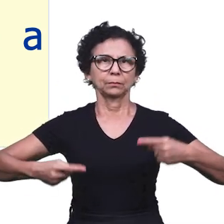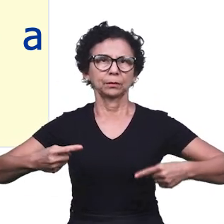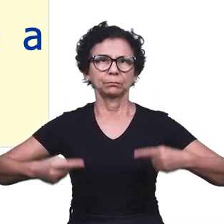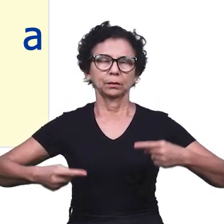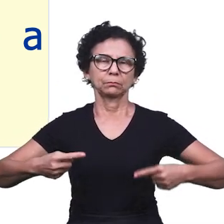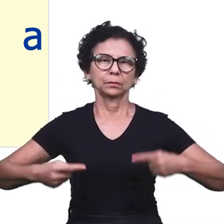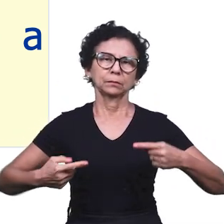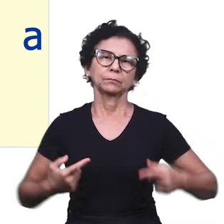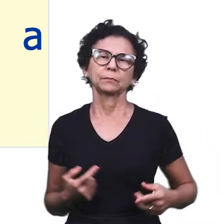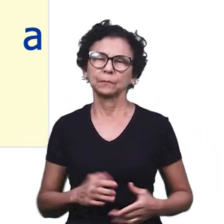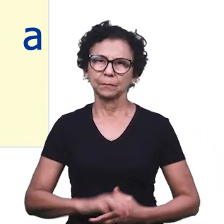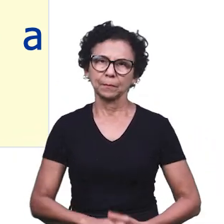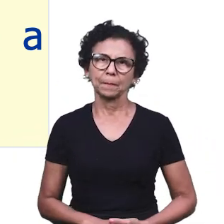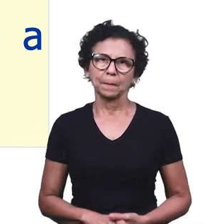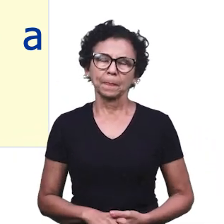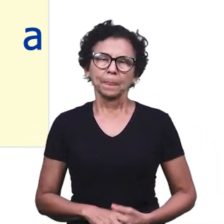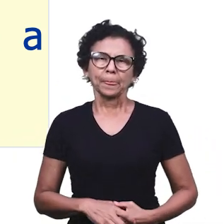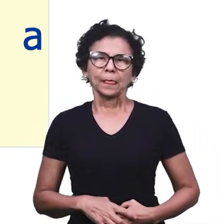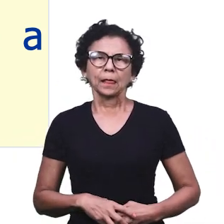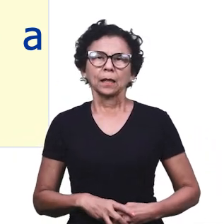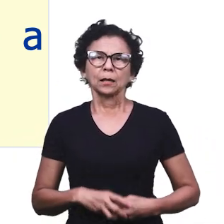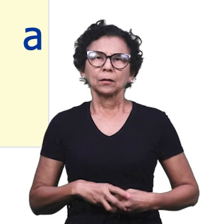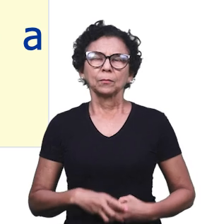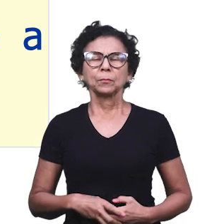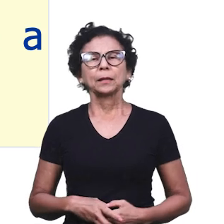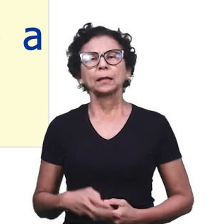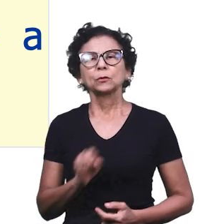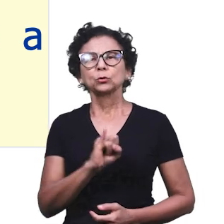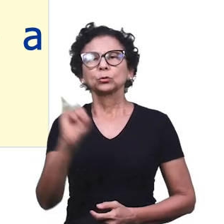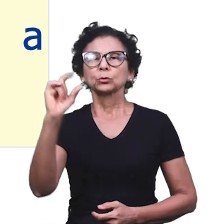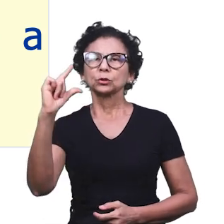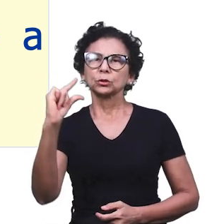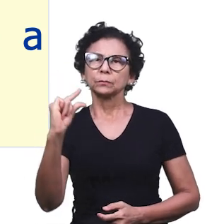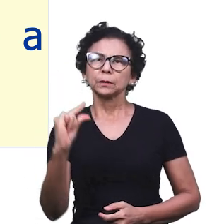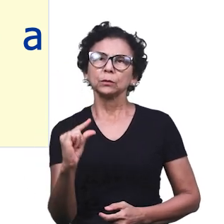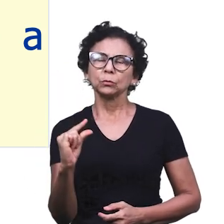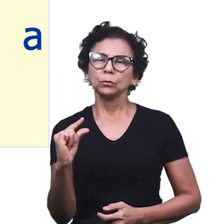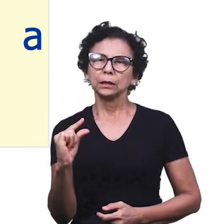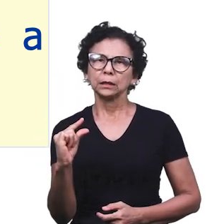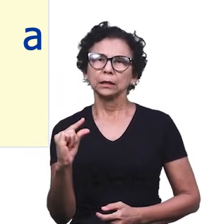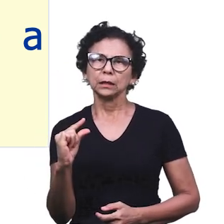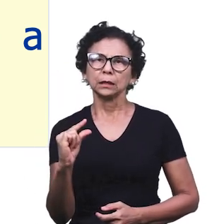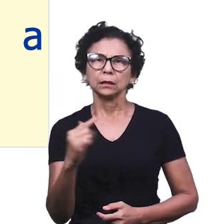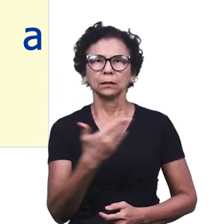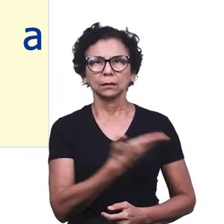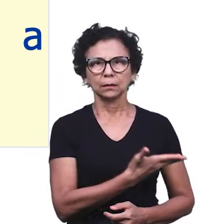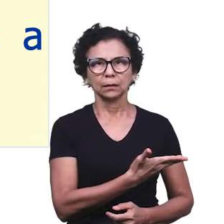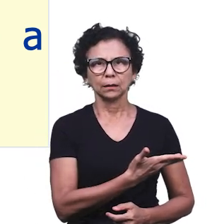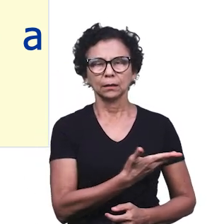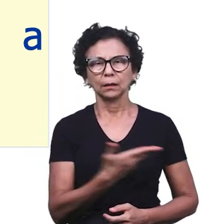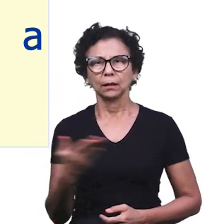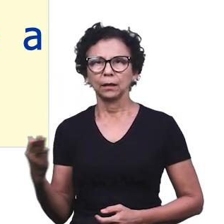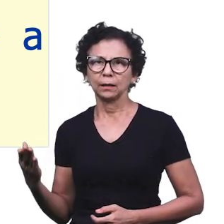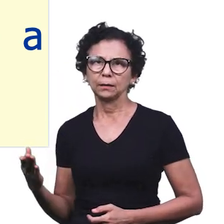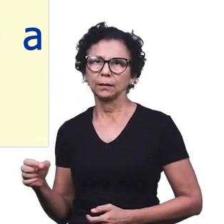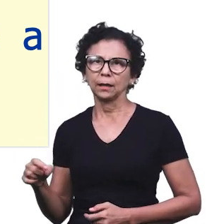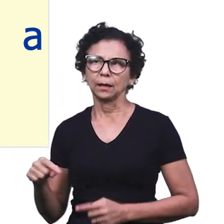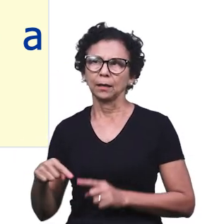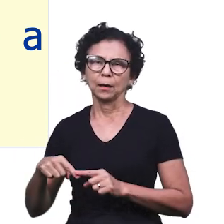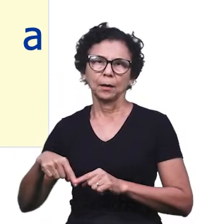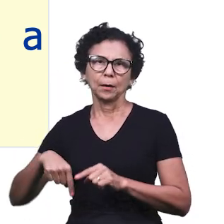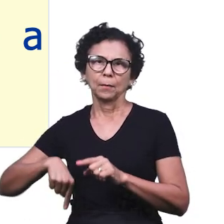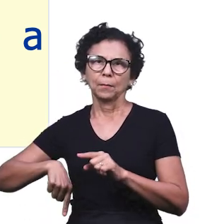eles visam a busca da redução do valor pelo devedor e aumento do